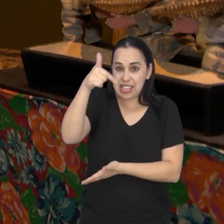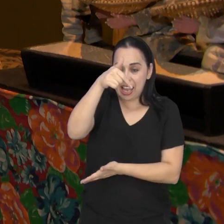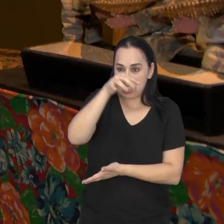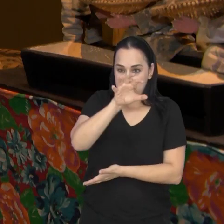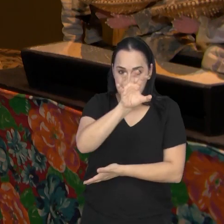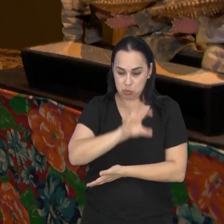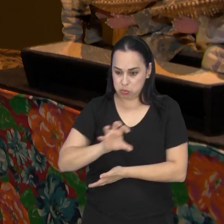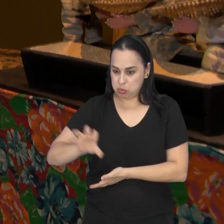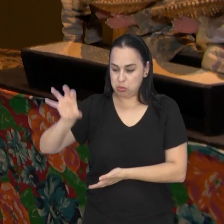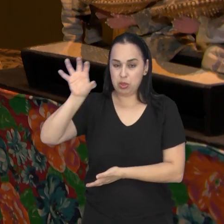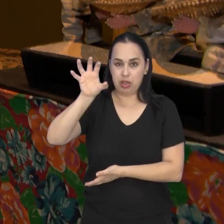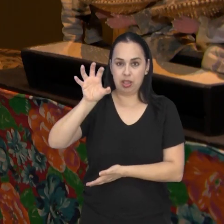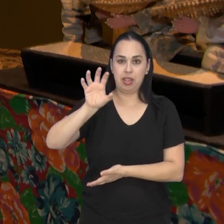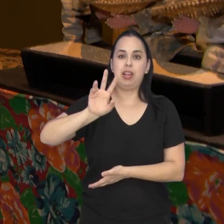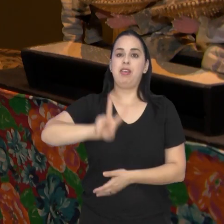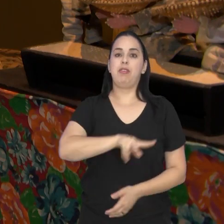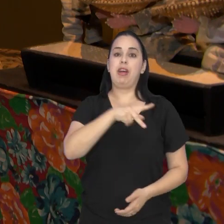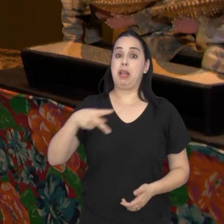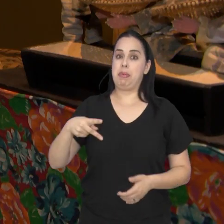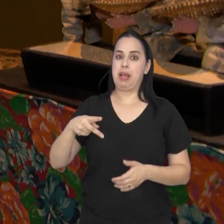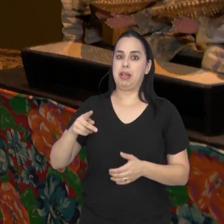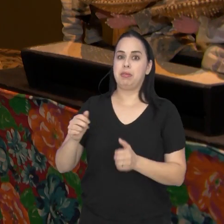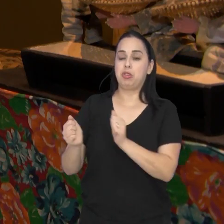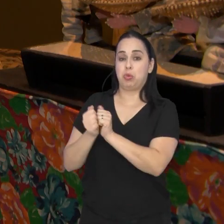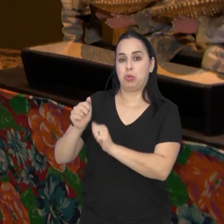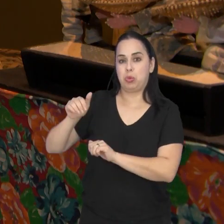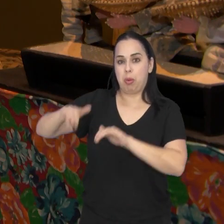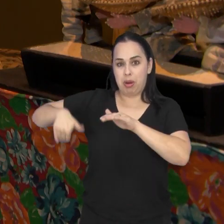7 regiões. A região do Vale do Paraíba e